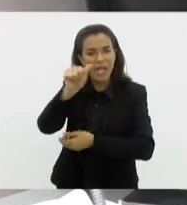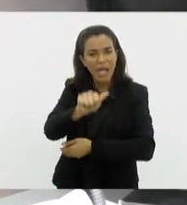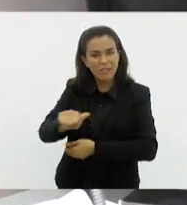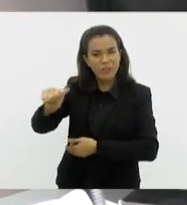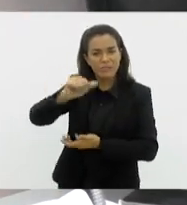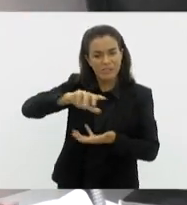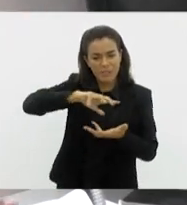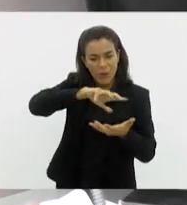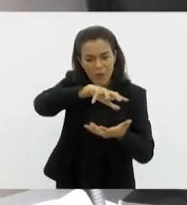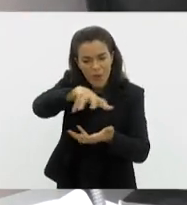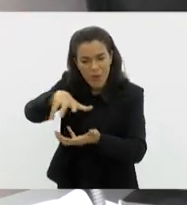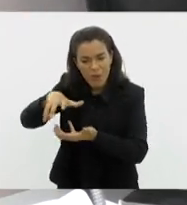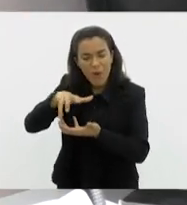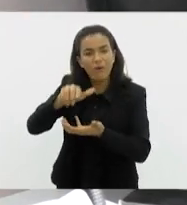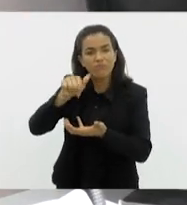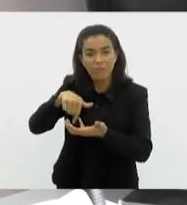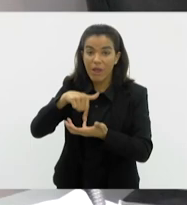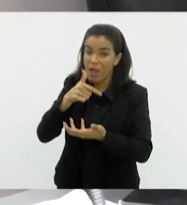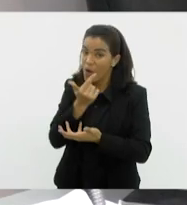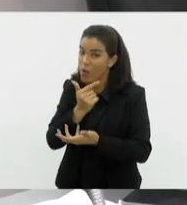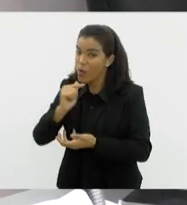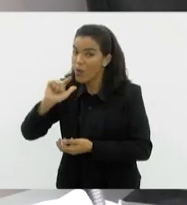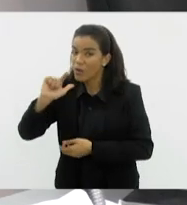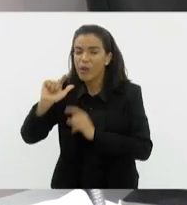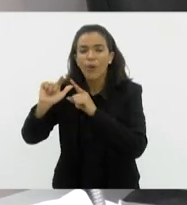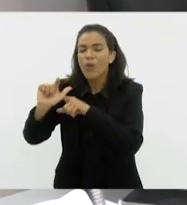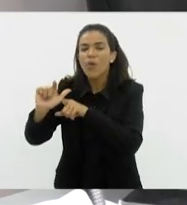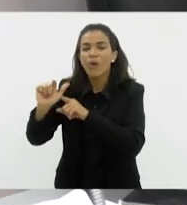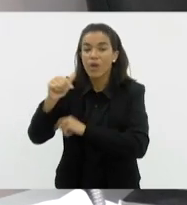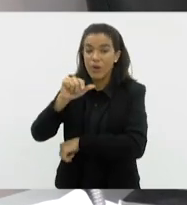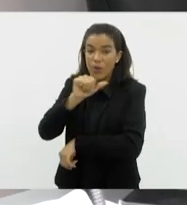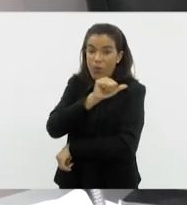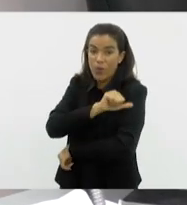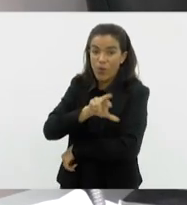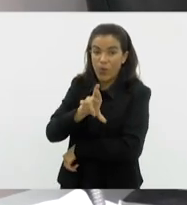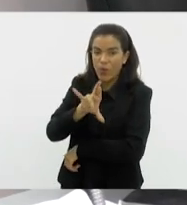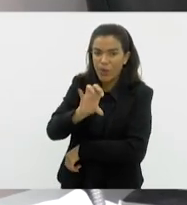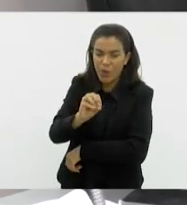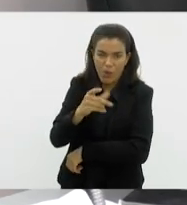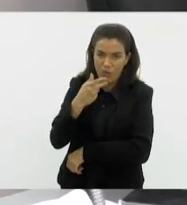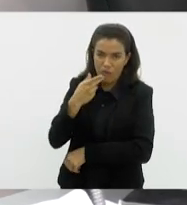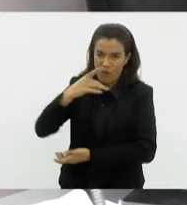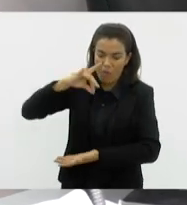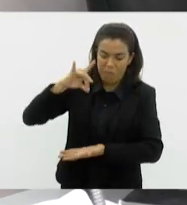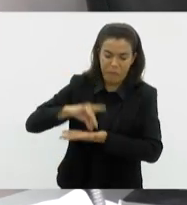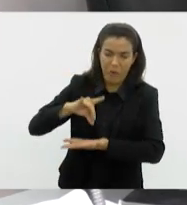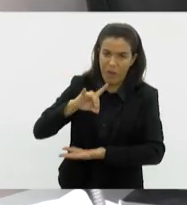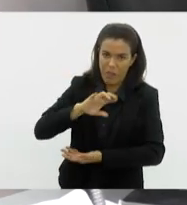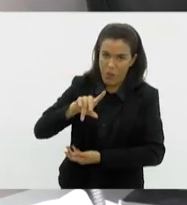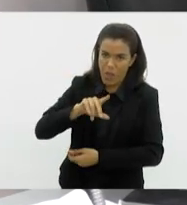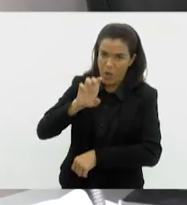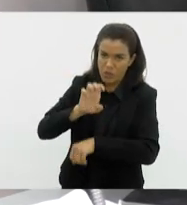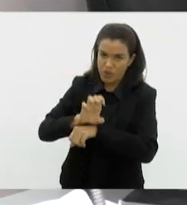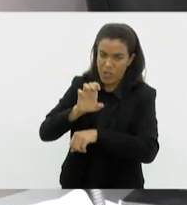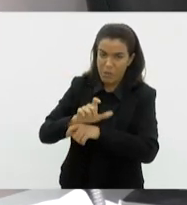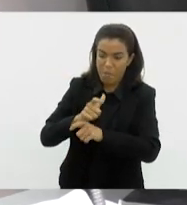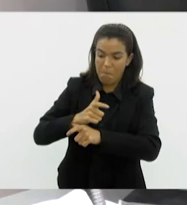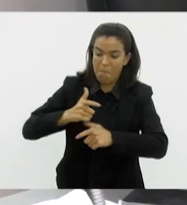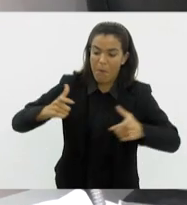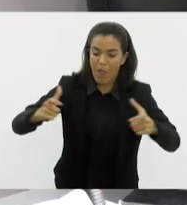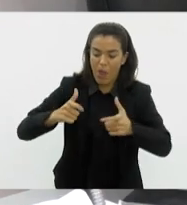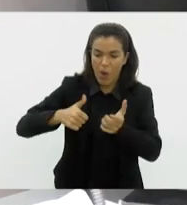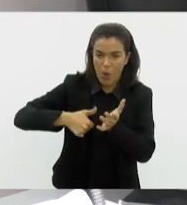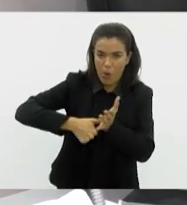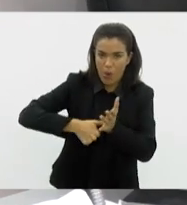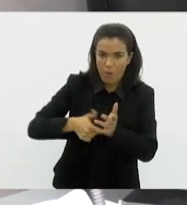internacionais. Essa é uma questão. A outra é que o Rio de Janeiro, eu não vou afirmar aqui que é o estado que tem maior quantidade de clubes